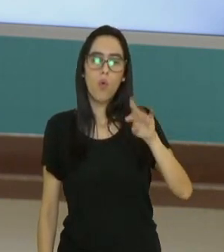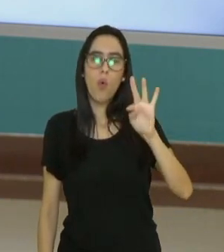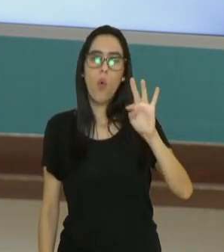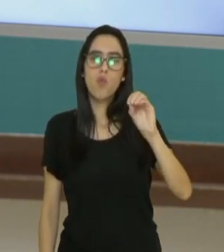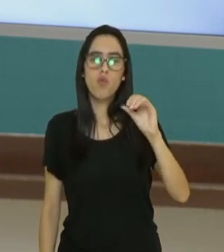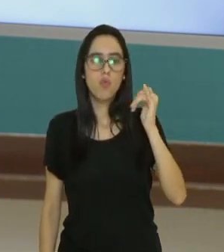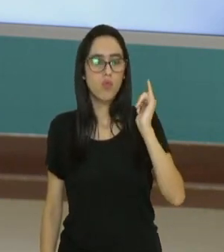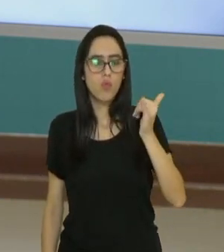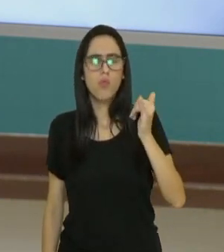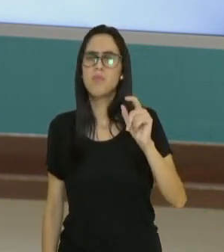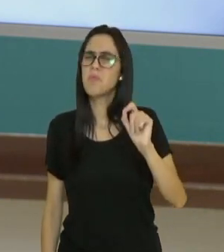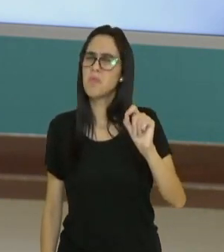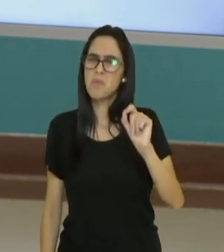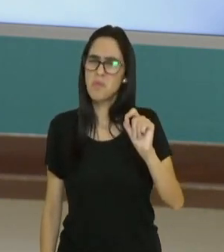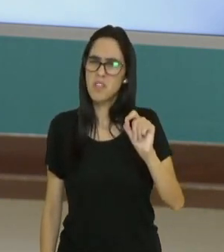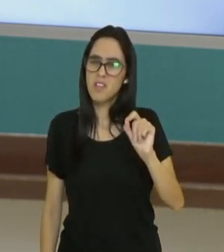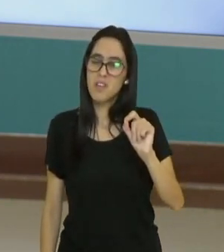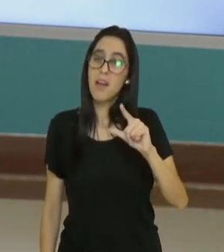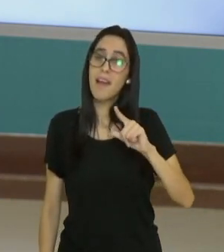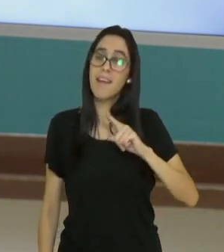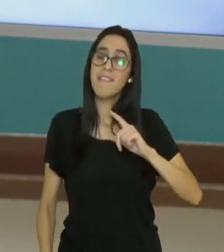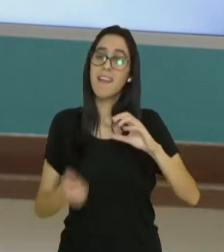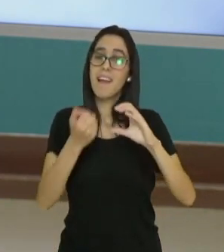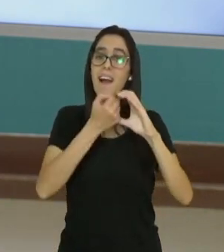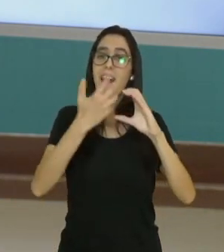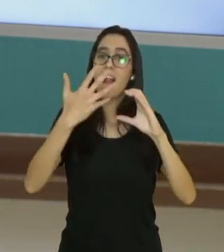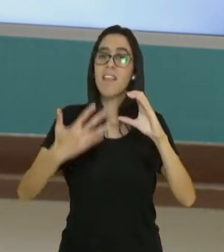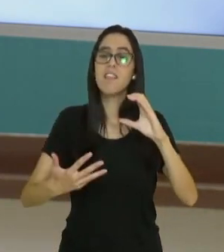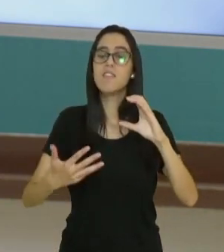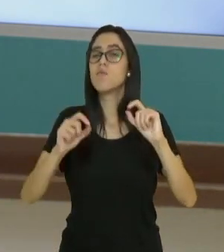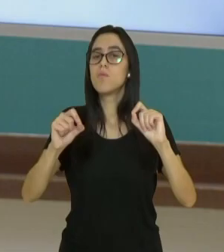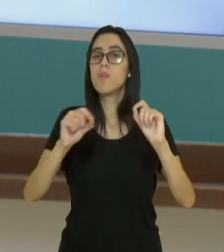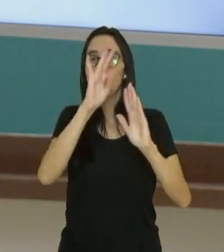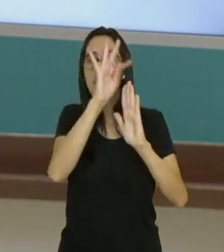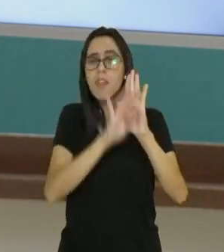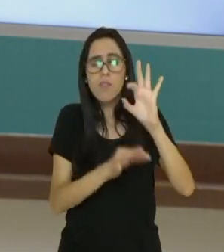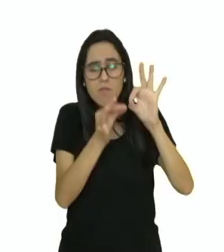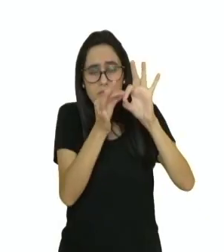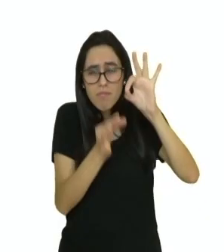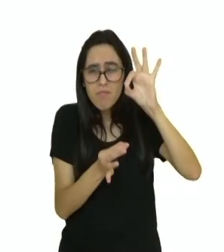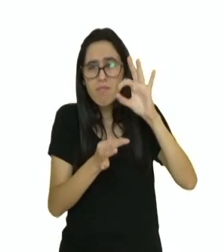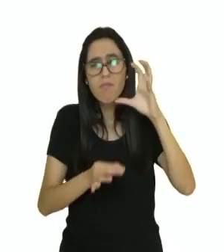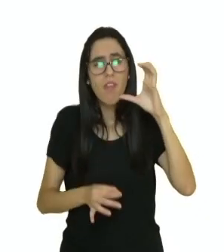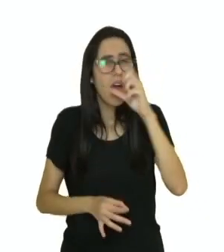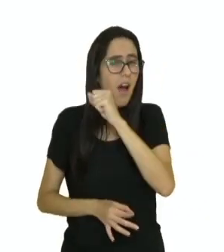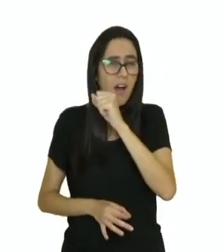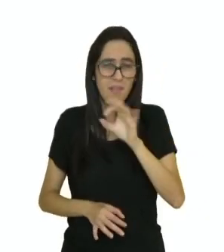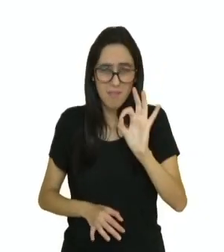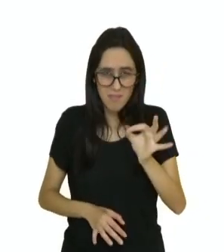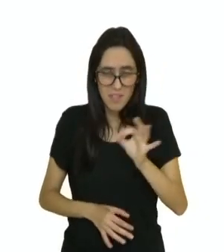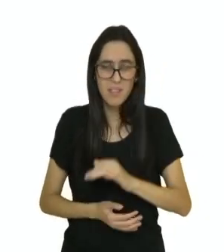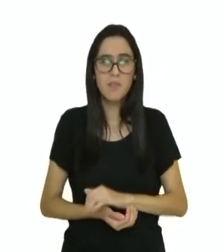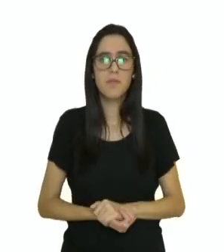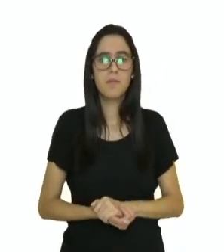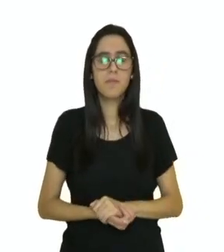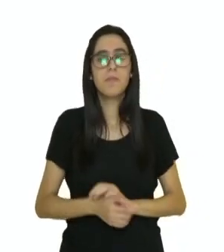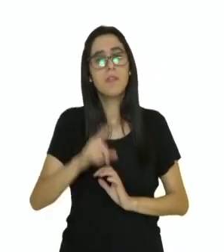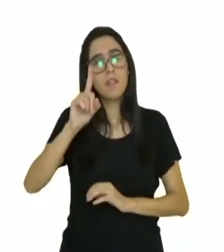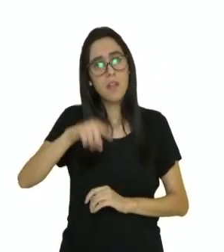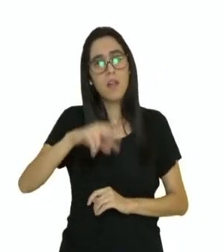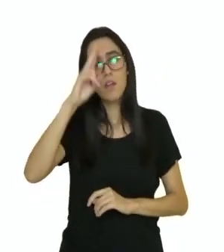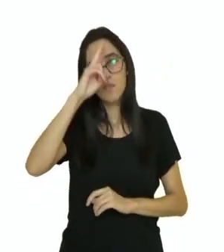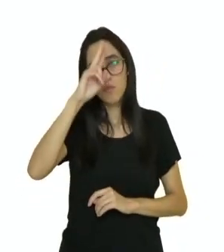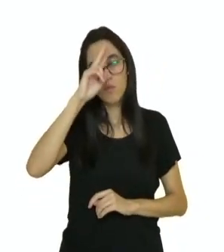o conto? Ele tem características de ser um texto curto, é uma história, né? É uma narrativa